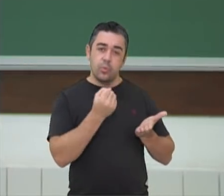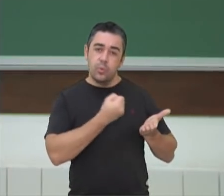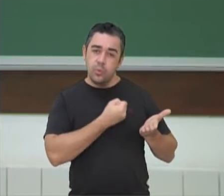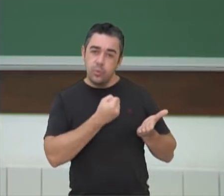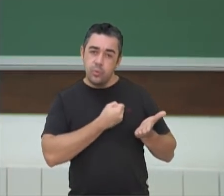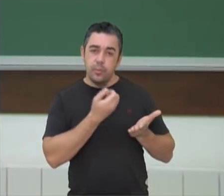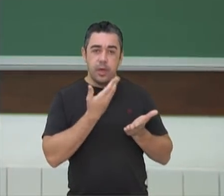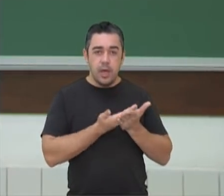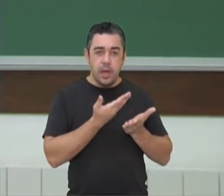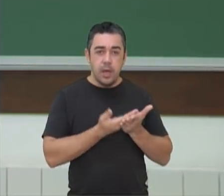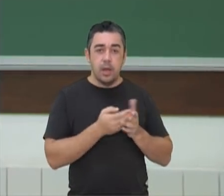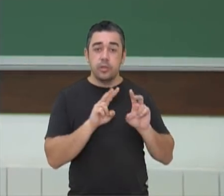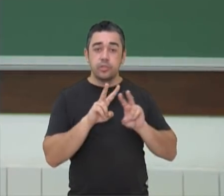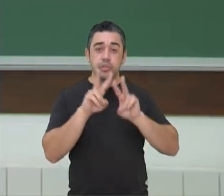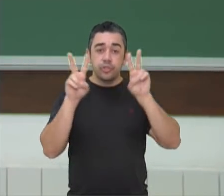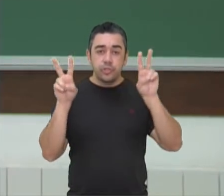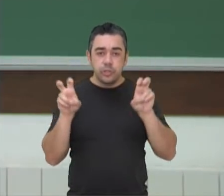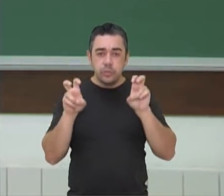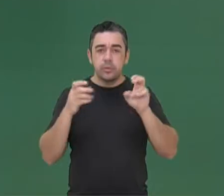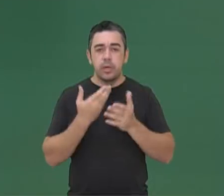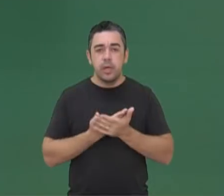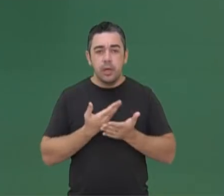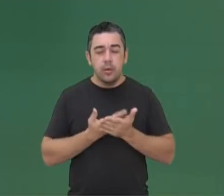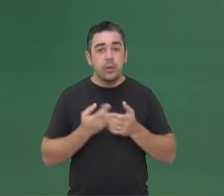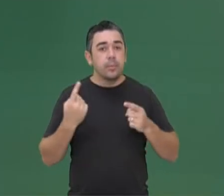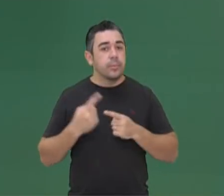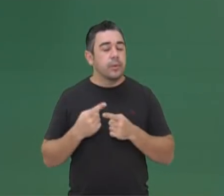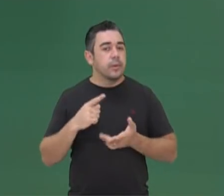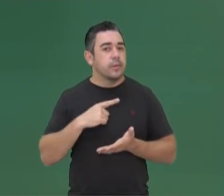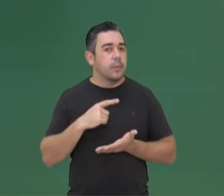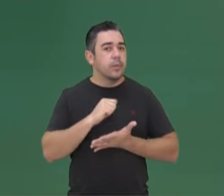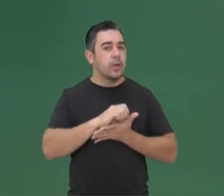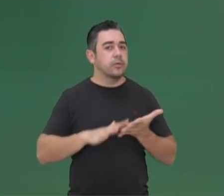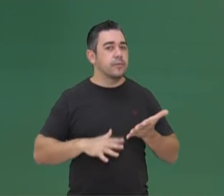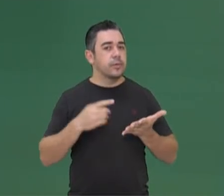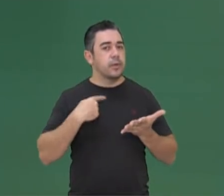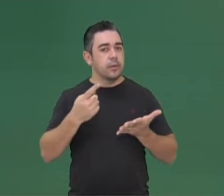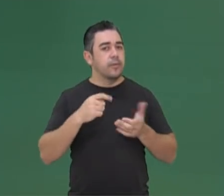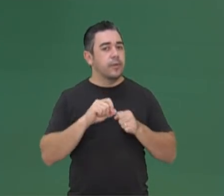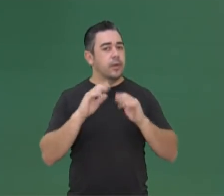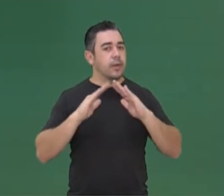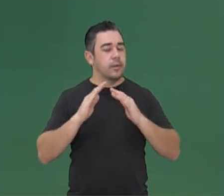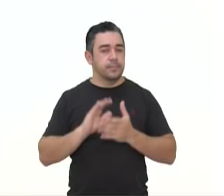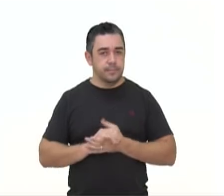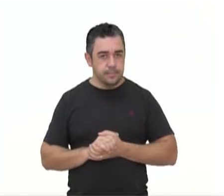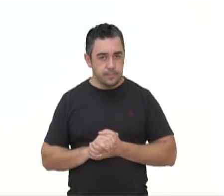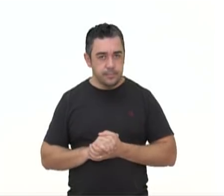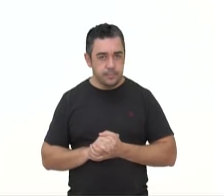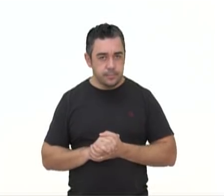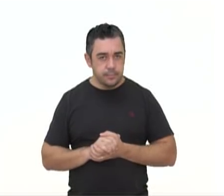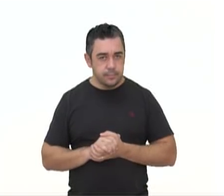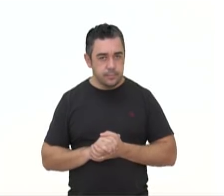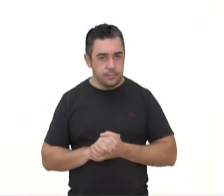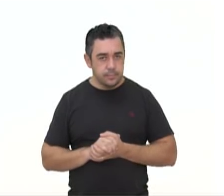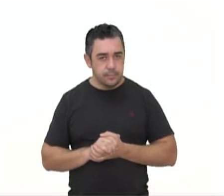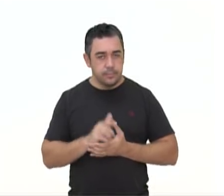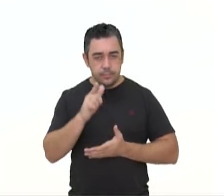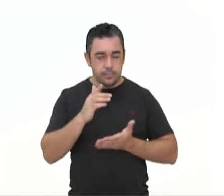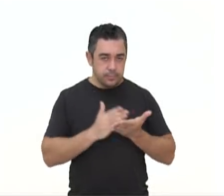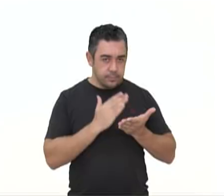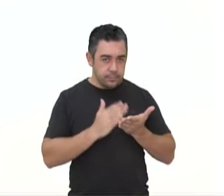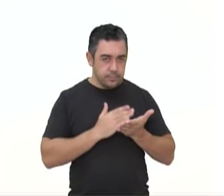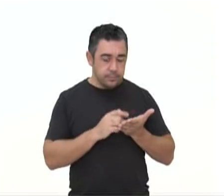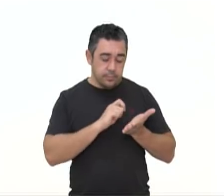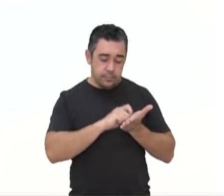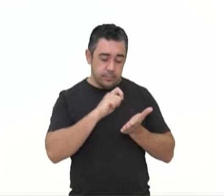de hoje, o título da nossa aula, porque nós temos exercícios para fazer em casa. Então, você vai pegar o caderno,